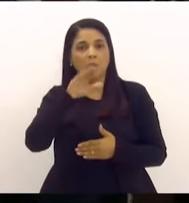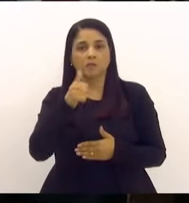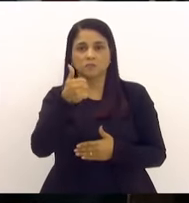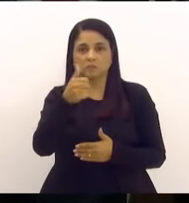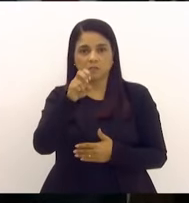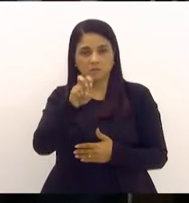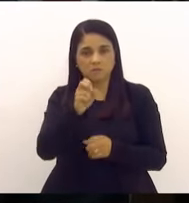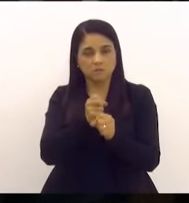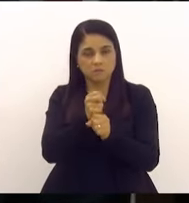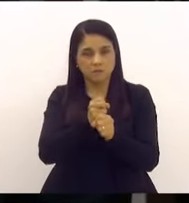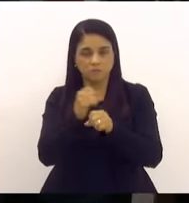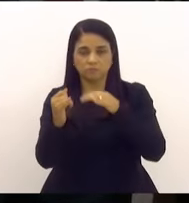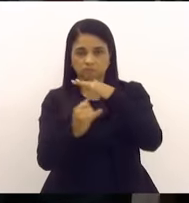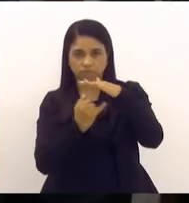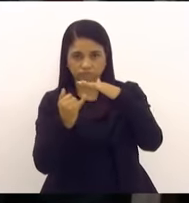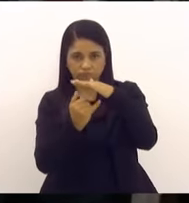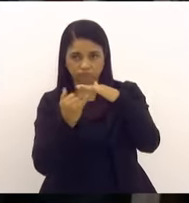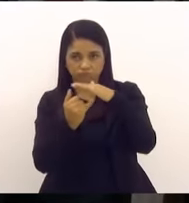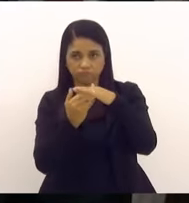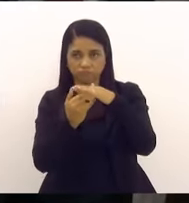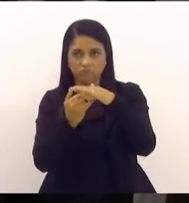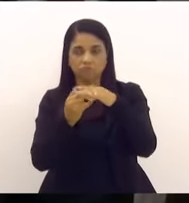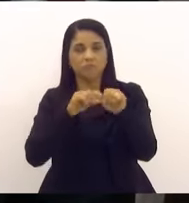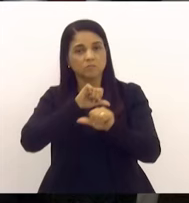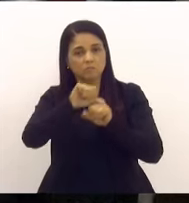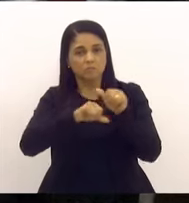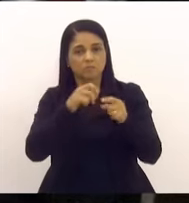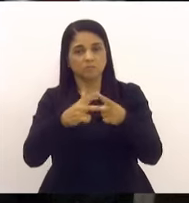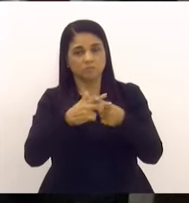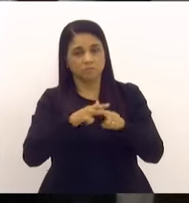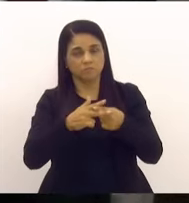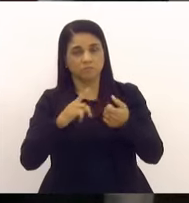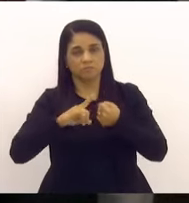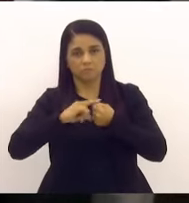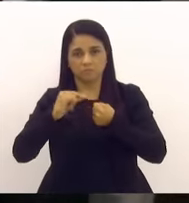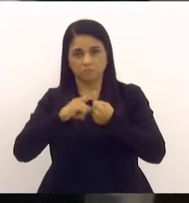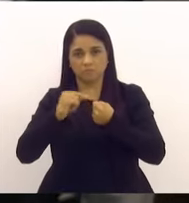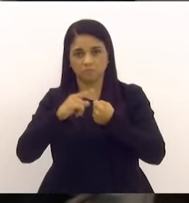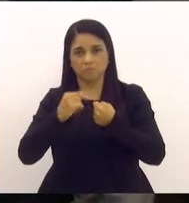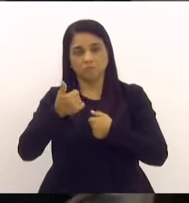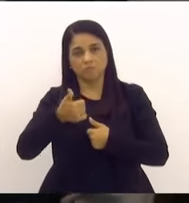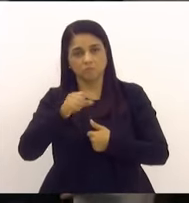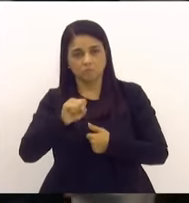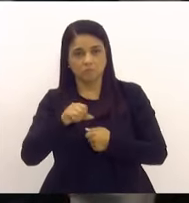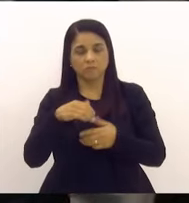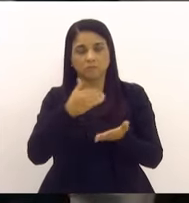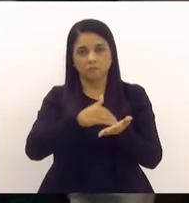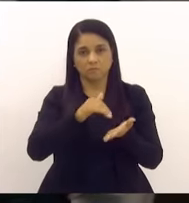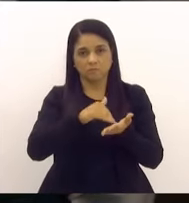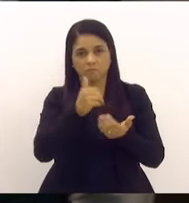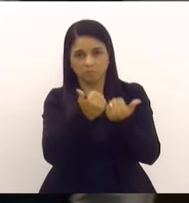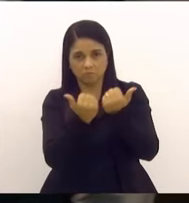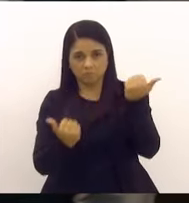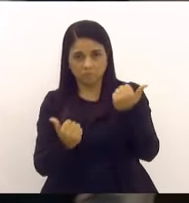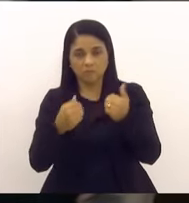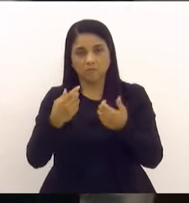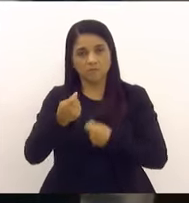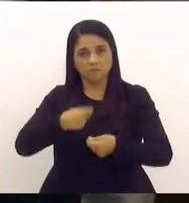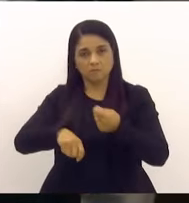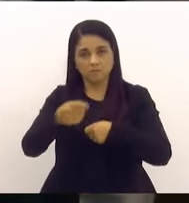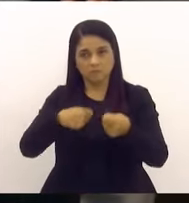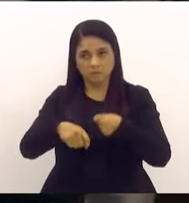anos na instituição. Alteração ao artigo 18. A Subsecretaria de Estado de Gestão Administrativa será